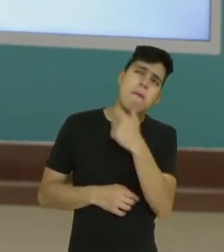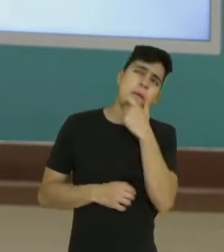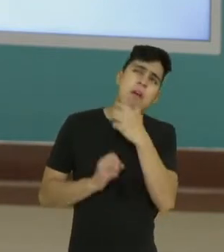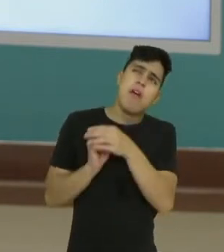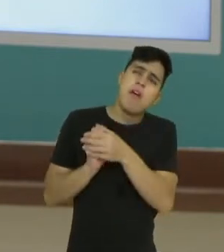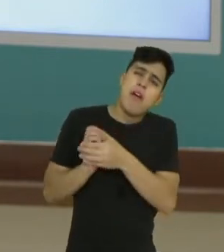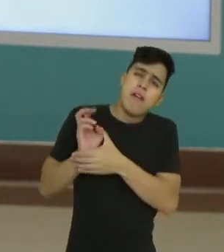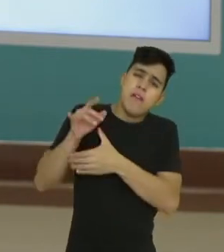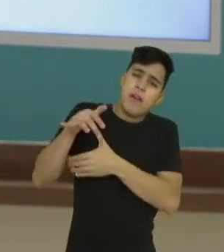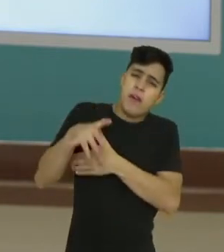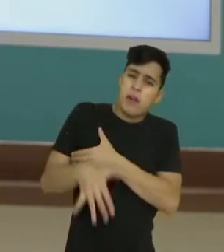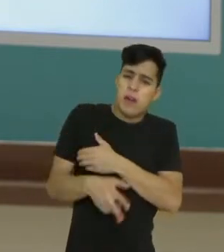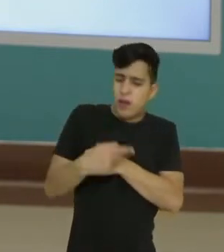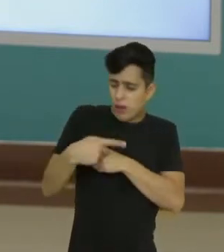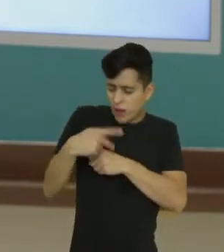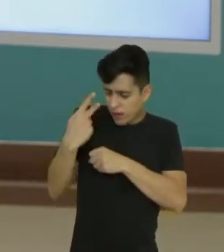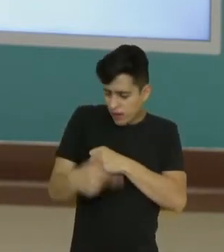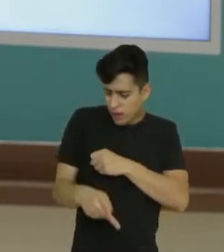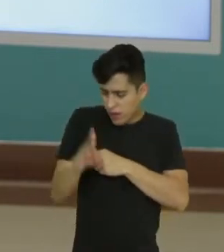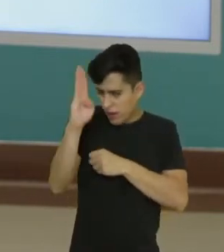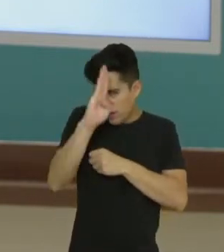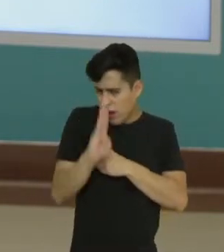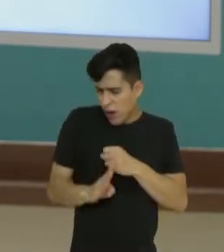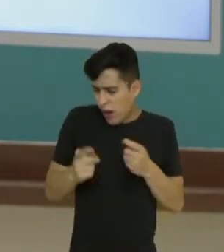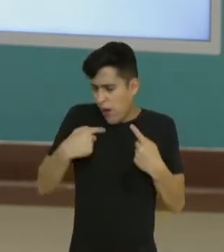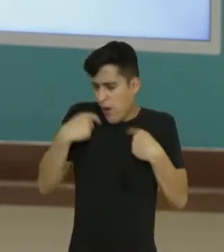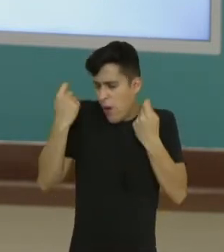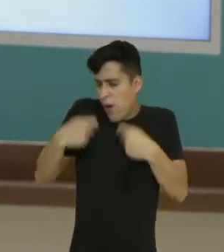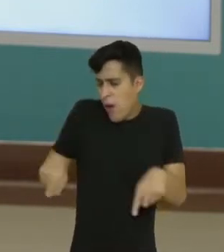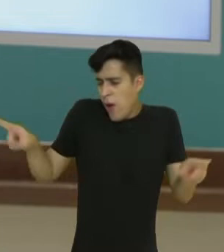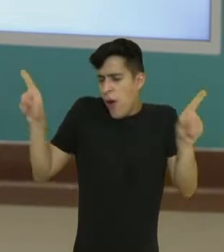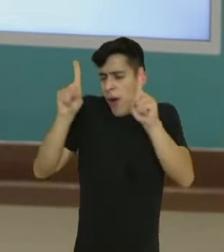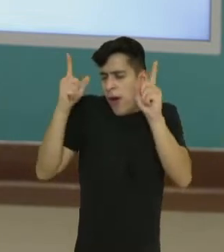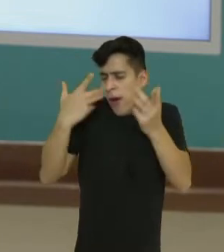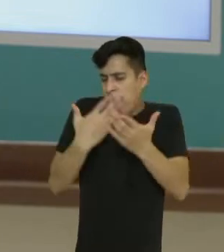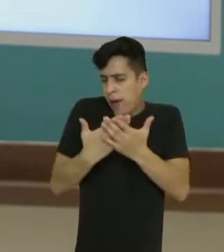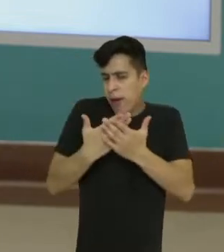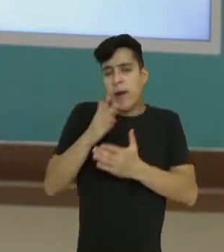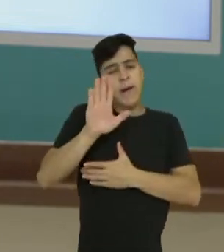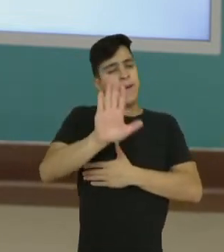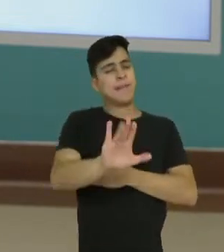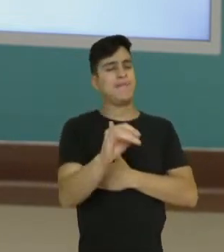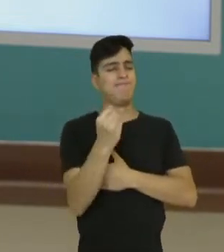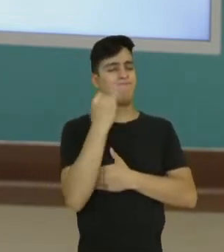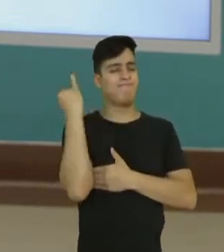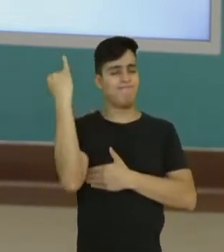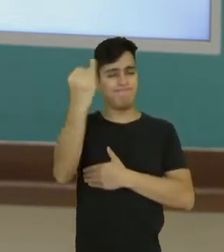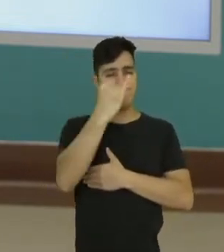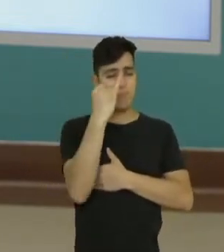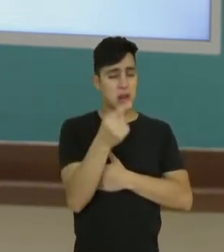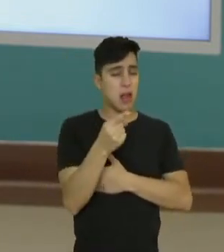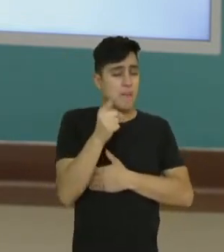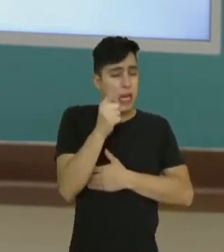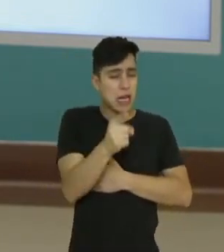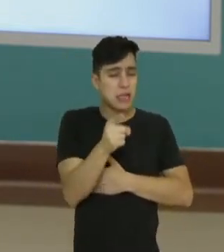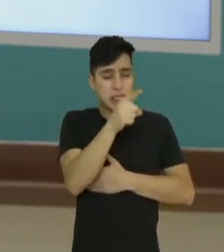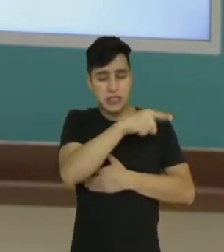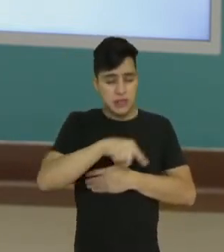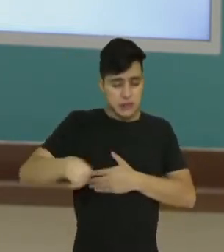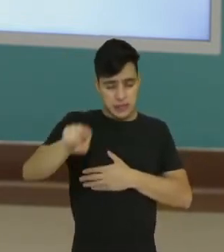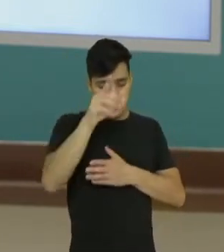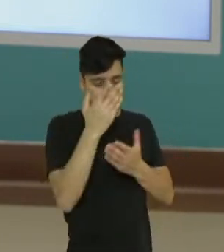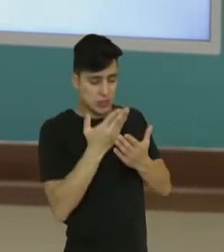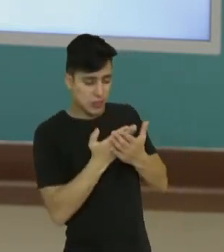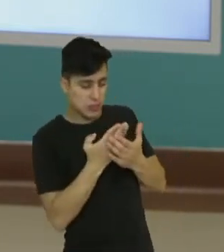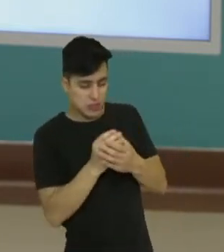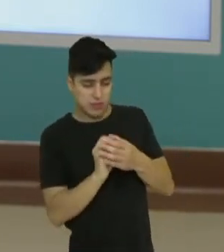nosso país, aqui no Brasil, eu não preciso estudar. Mas é super importante, porque é a partir do vulcão que